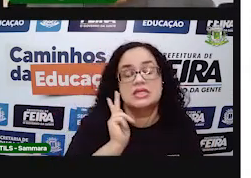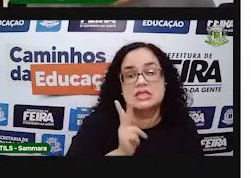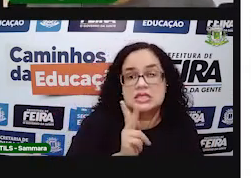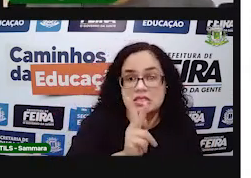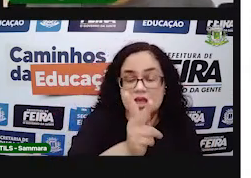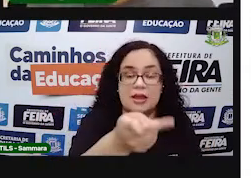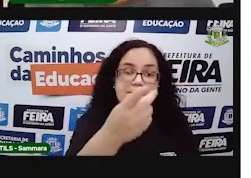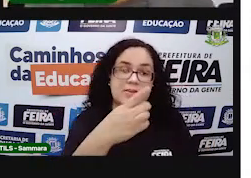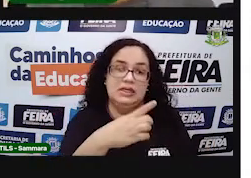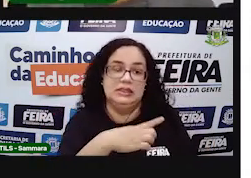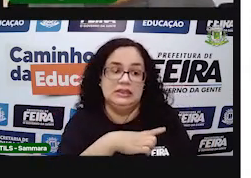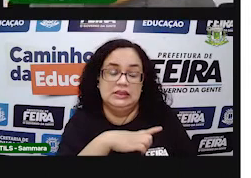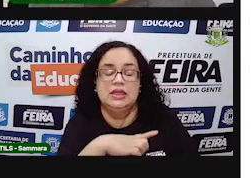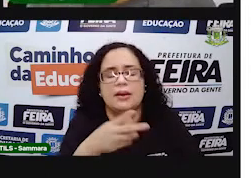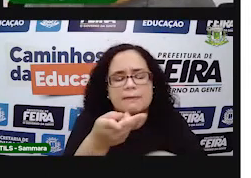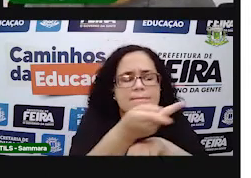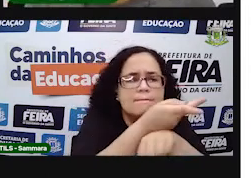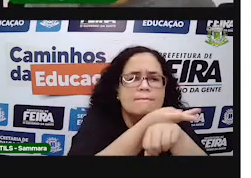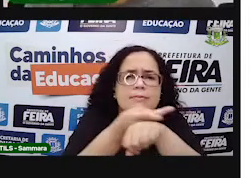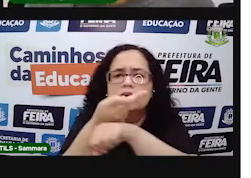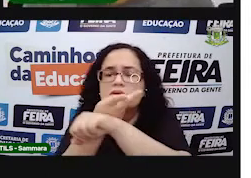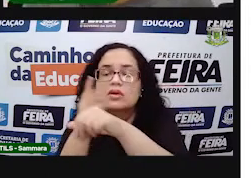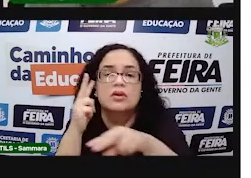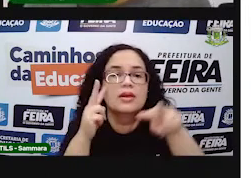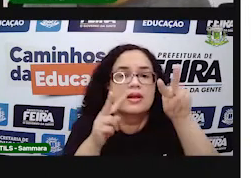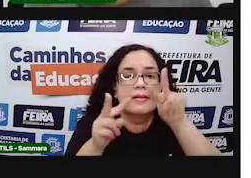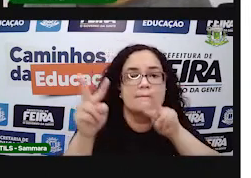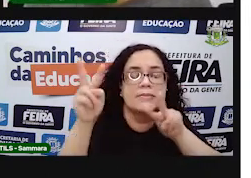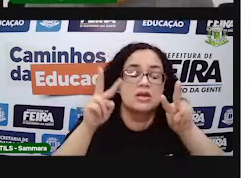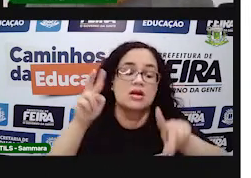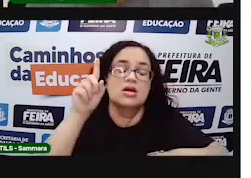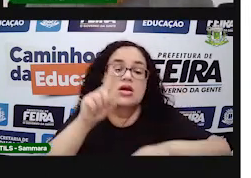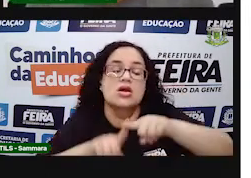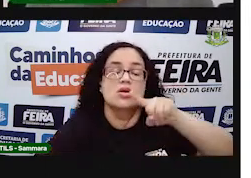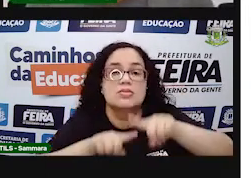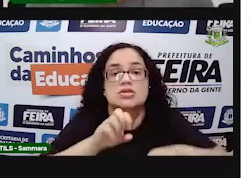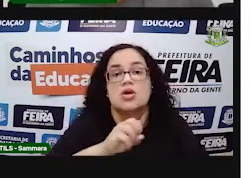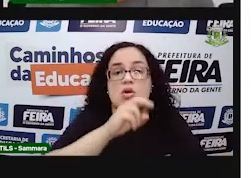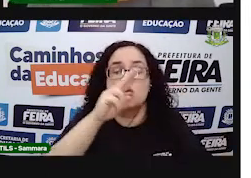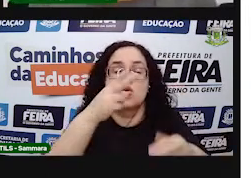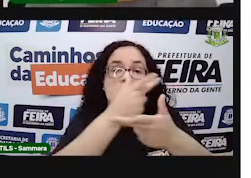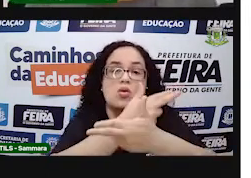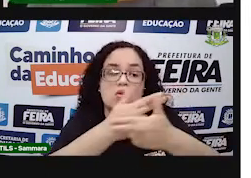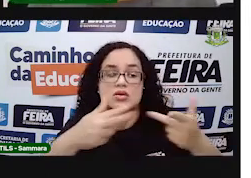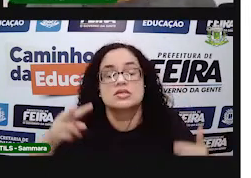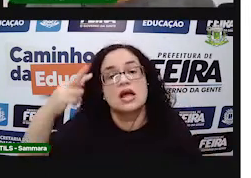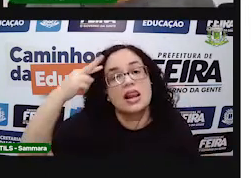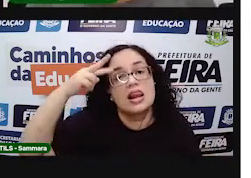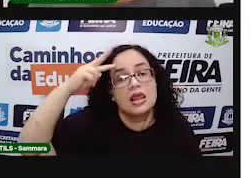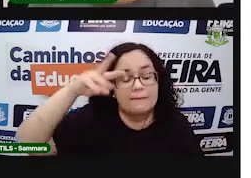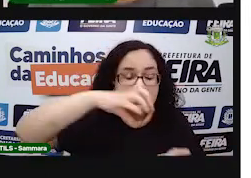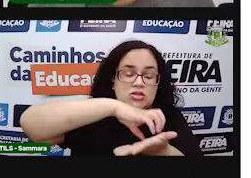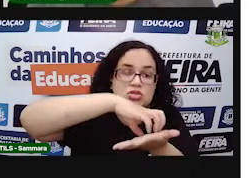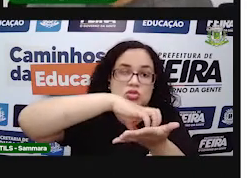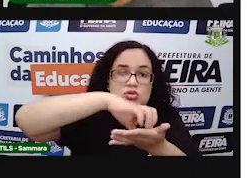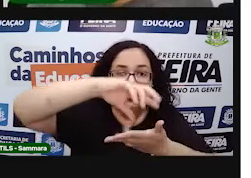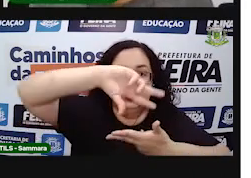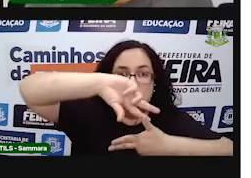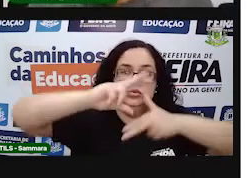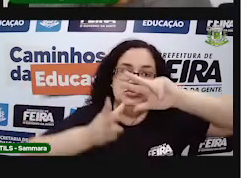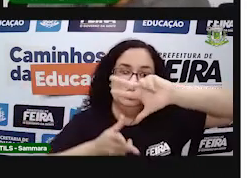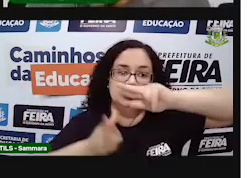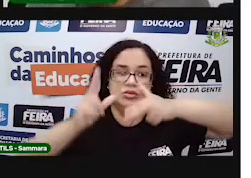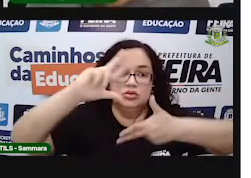volta, sempre, sempre, sempre procure olhar e enxergar objetos ou coisas que lembram